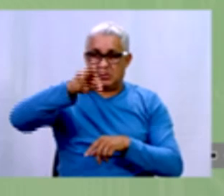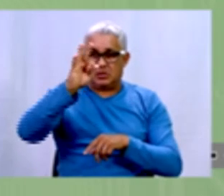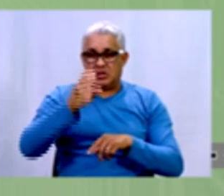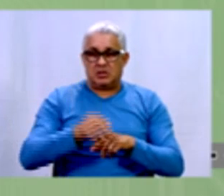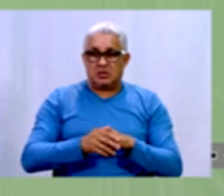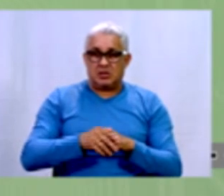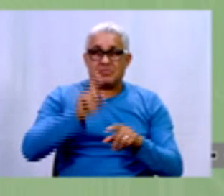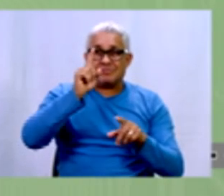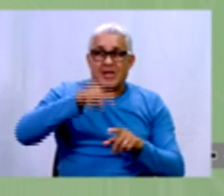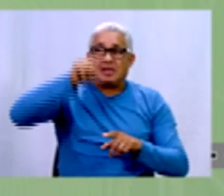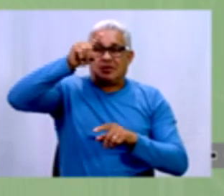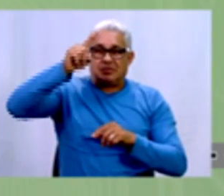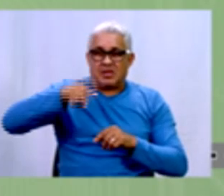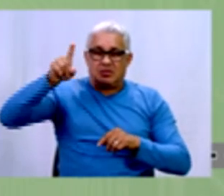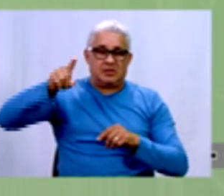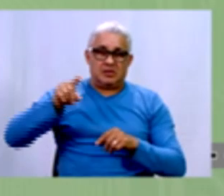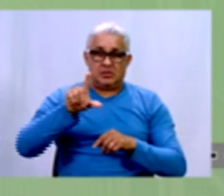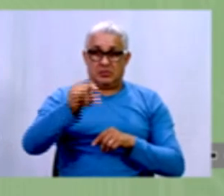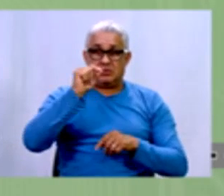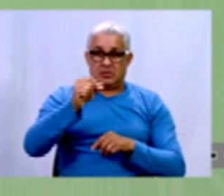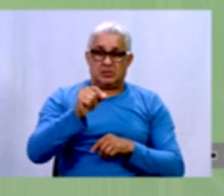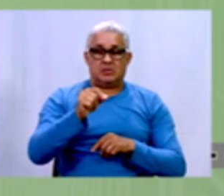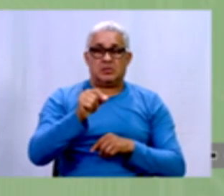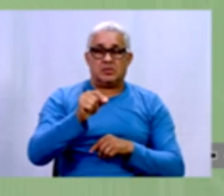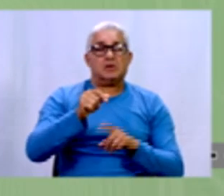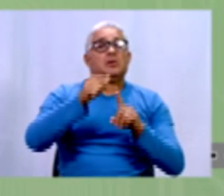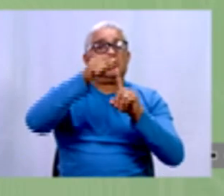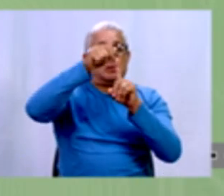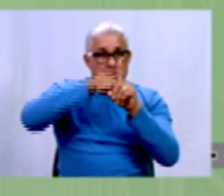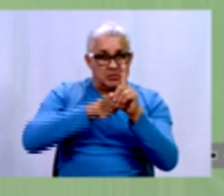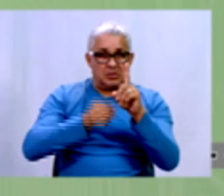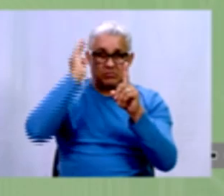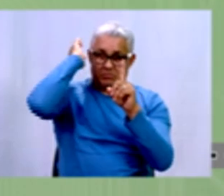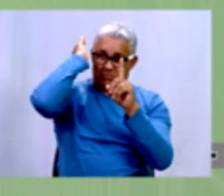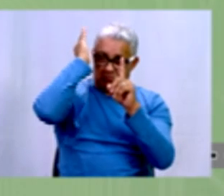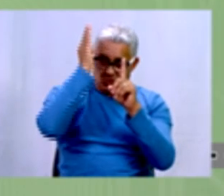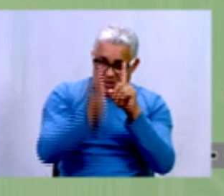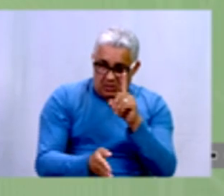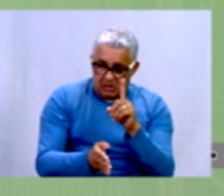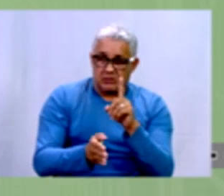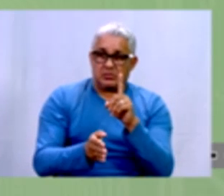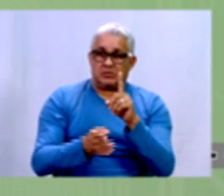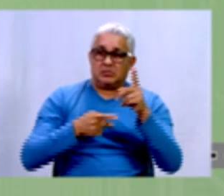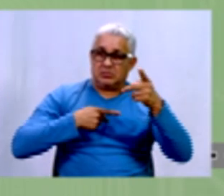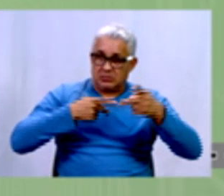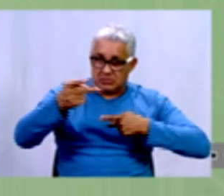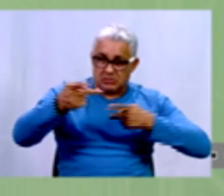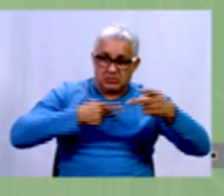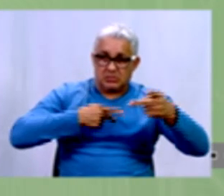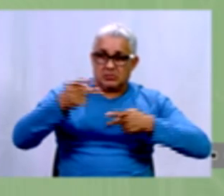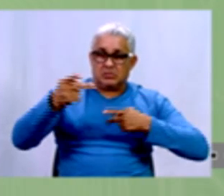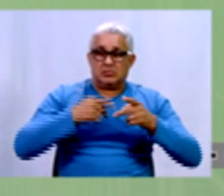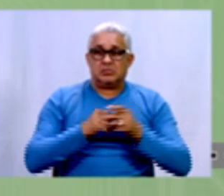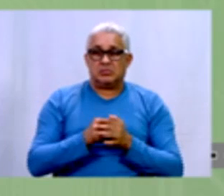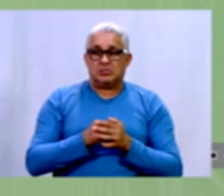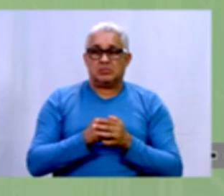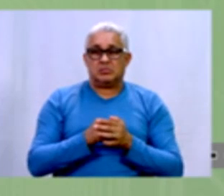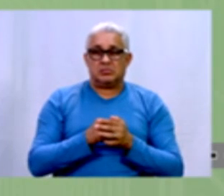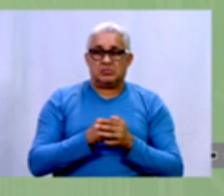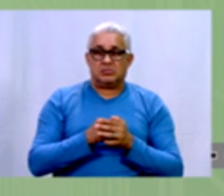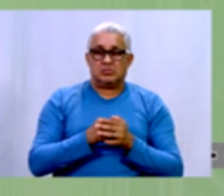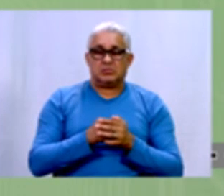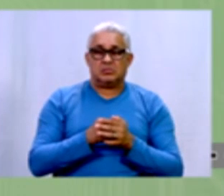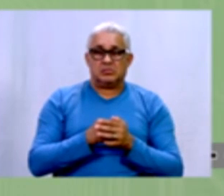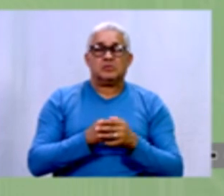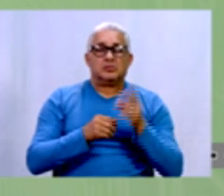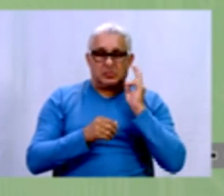oscile nesse tempo. Então, se escolher por 4 semanas, então siga por um período do projeto fazendo os sprints sempre de